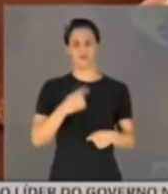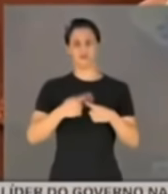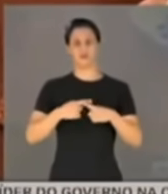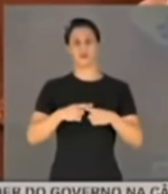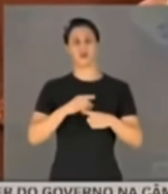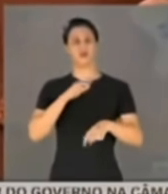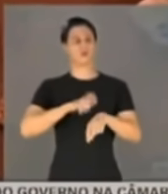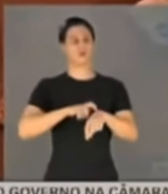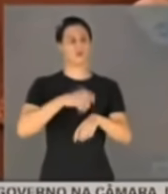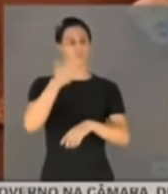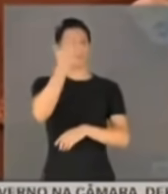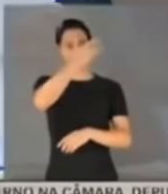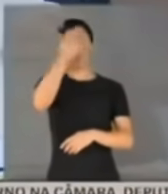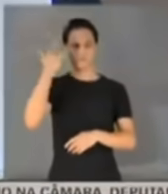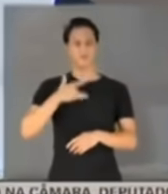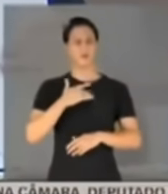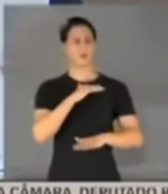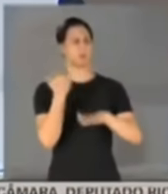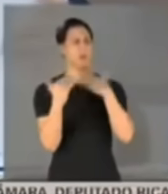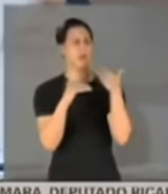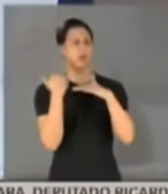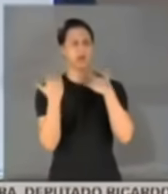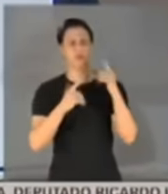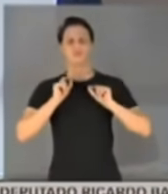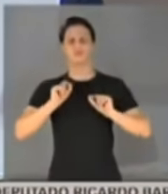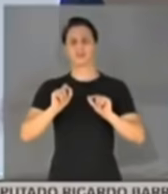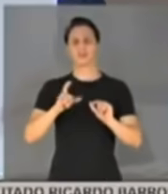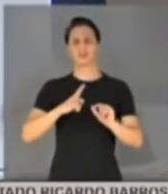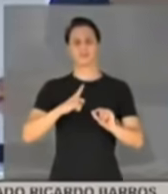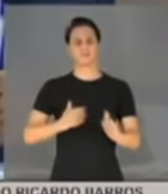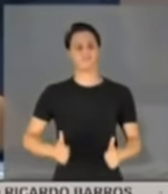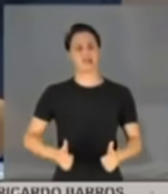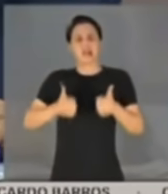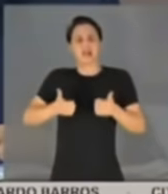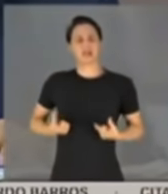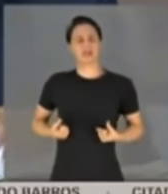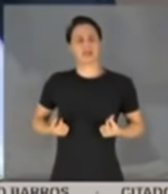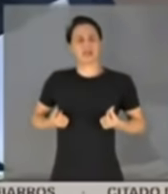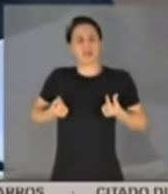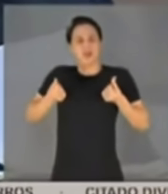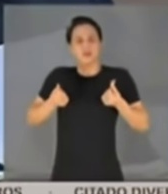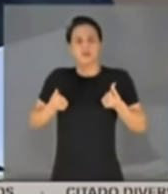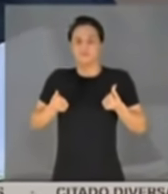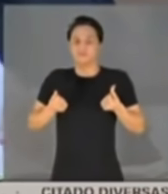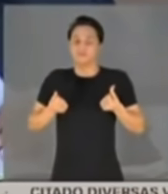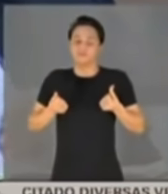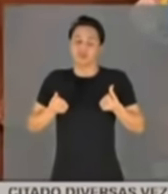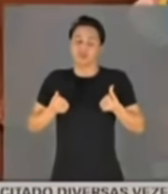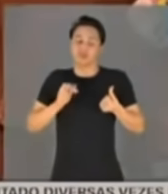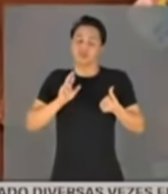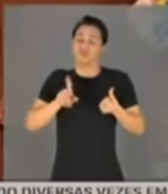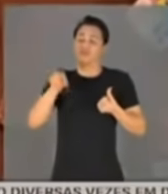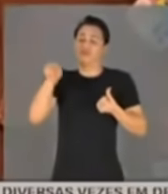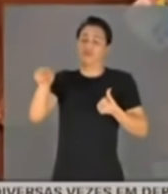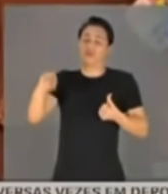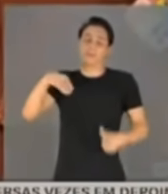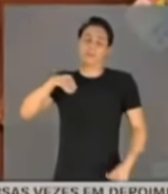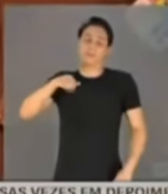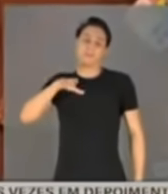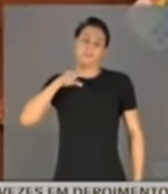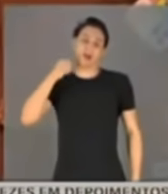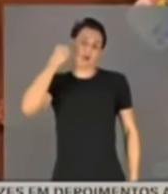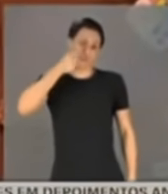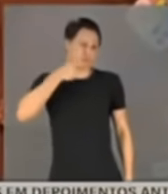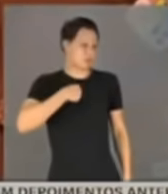morrendo, vocês estavam atrás de vantagem financeira. E ao contrário do meu colega Marcos Rogério, eu não me comovo